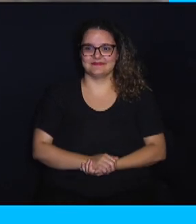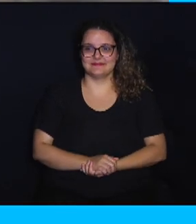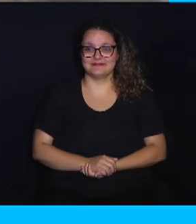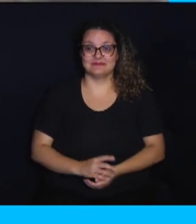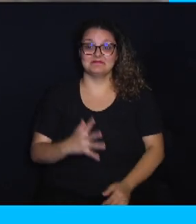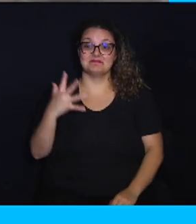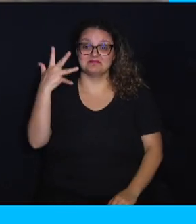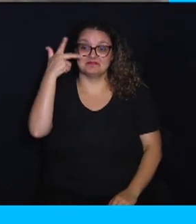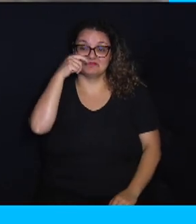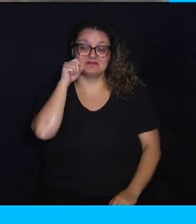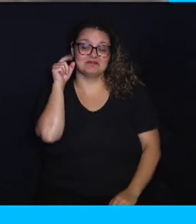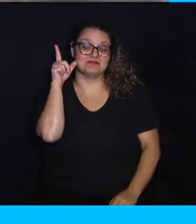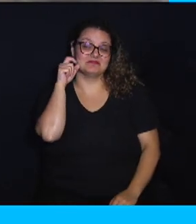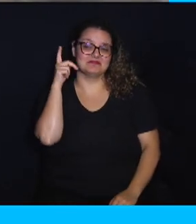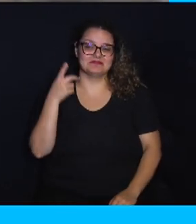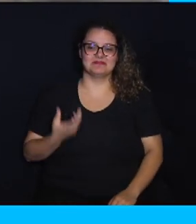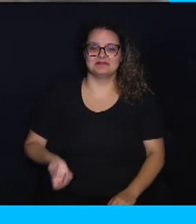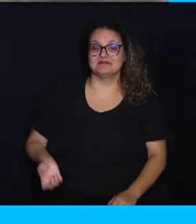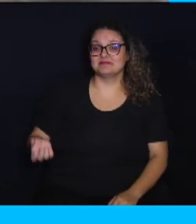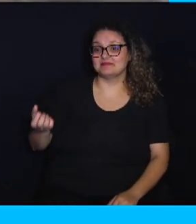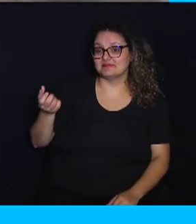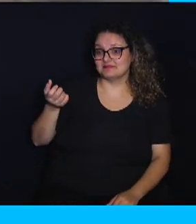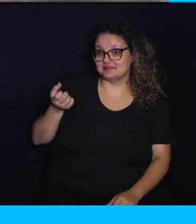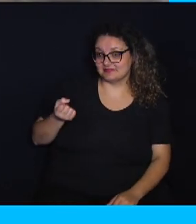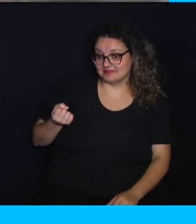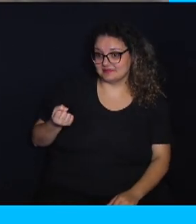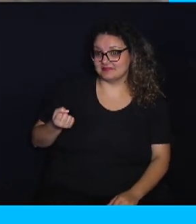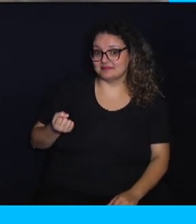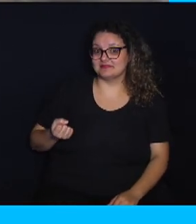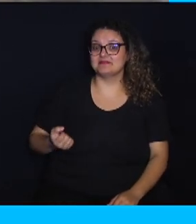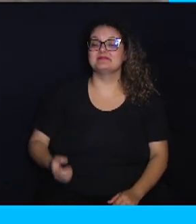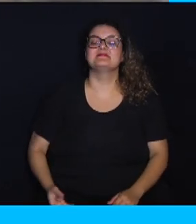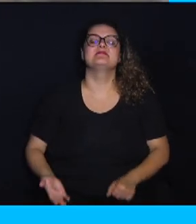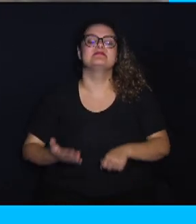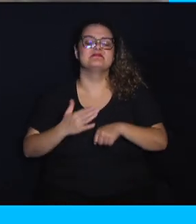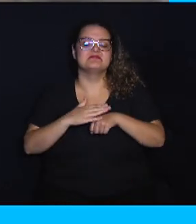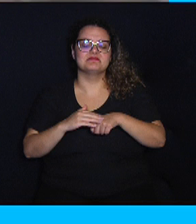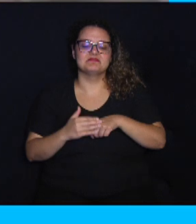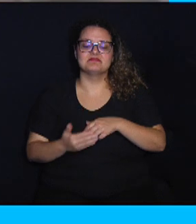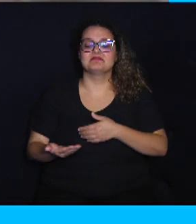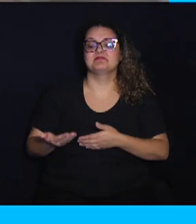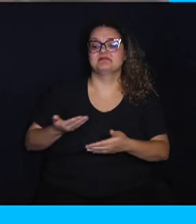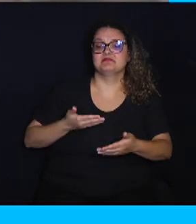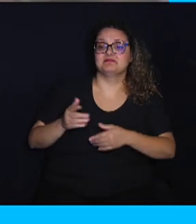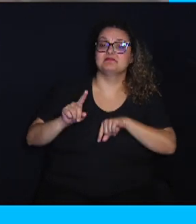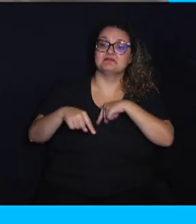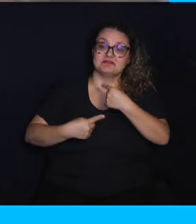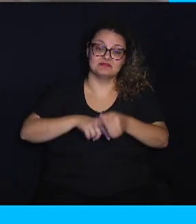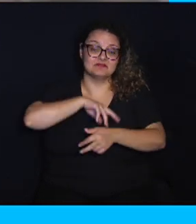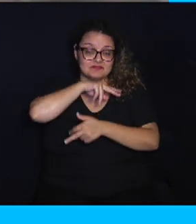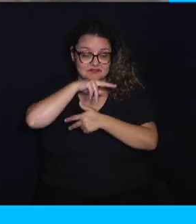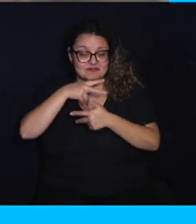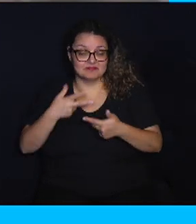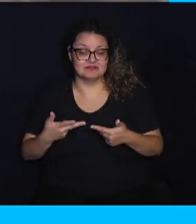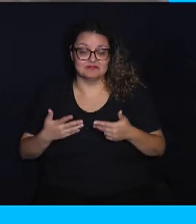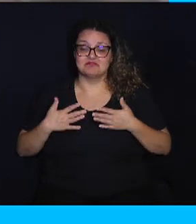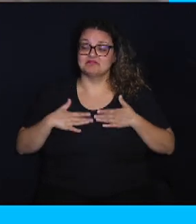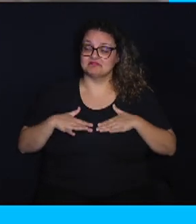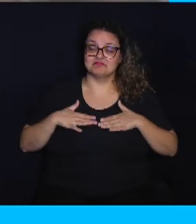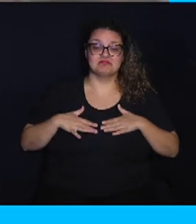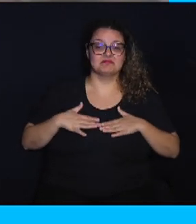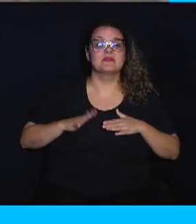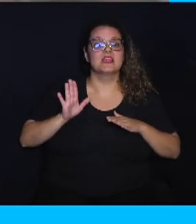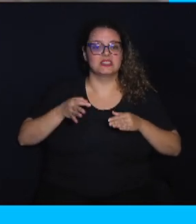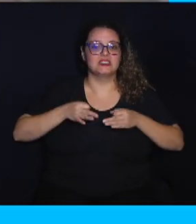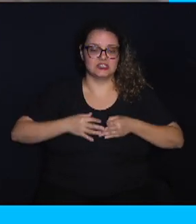linda gatinha branca é Artemis. Ela é dócil e convive muito bem com outros animais. Já está castrada